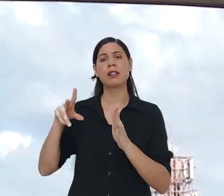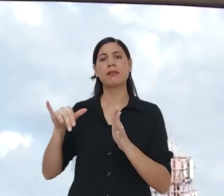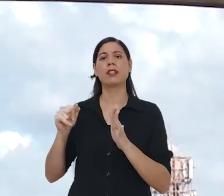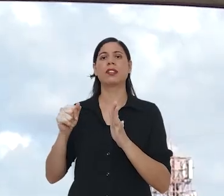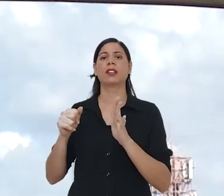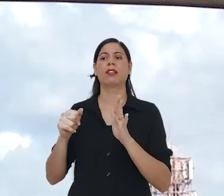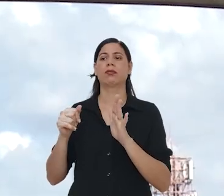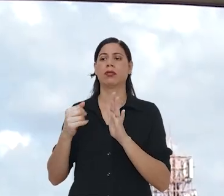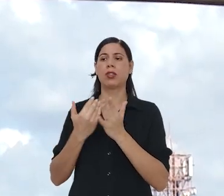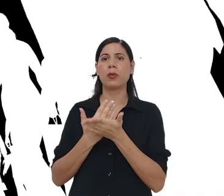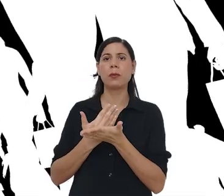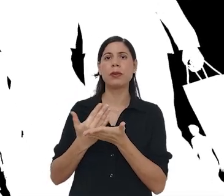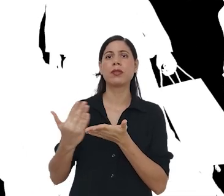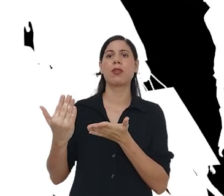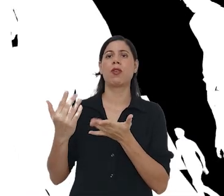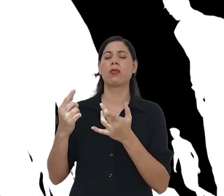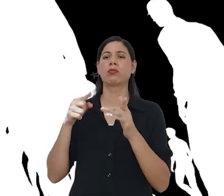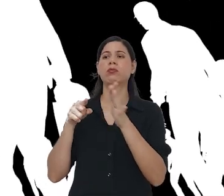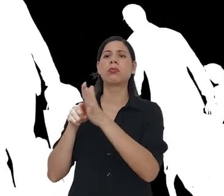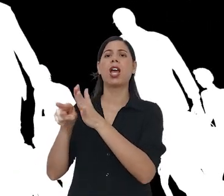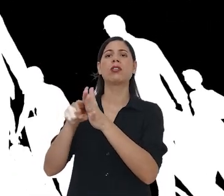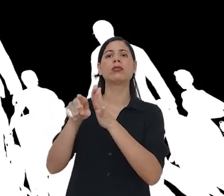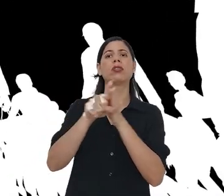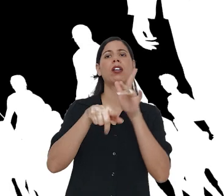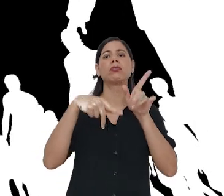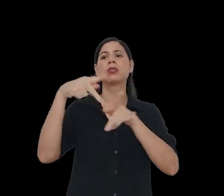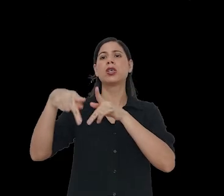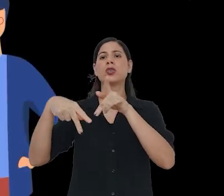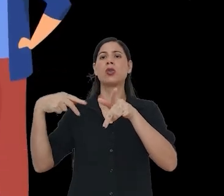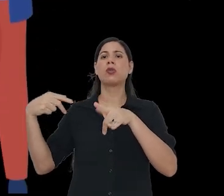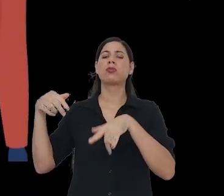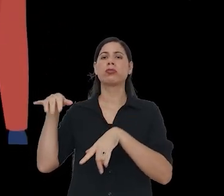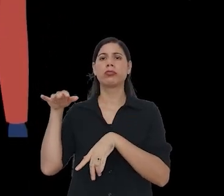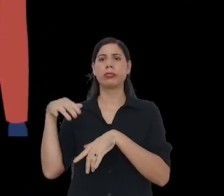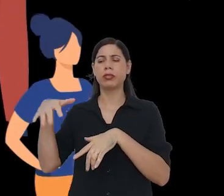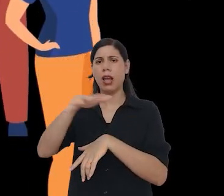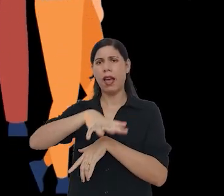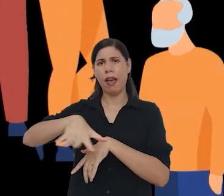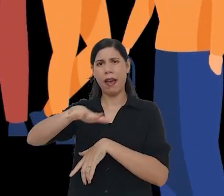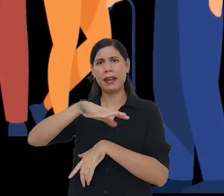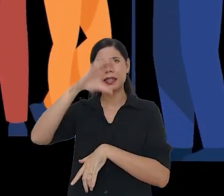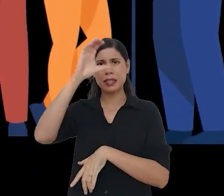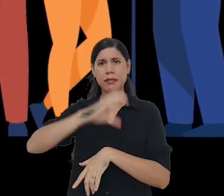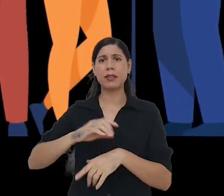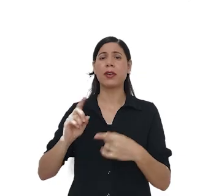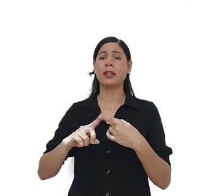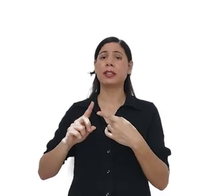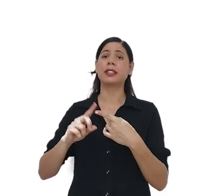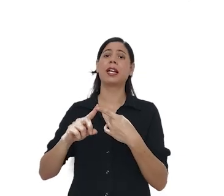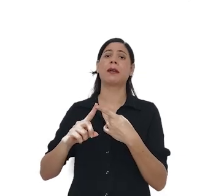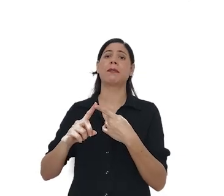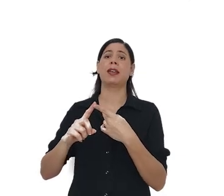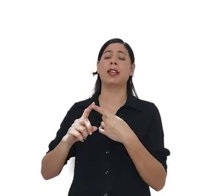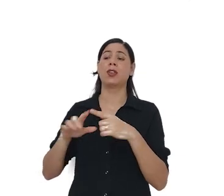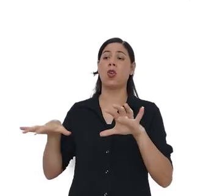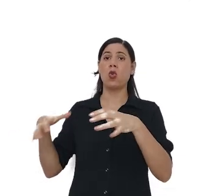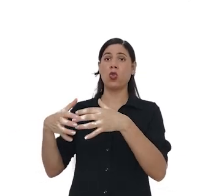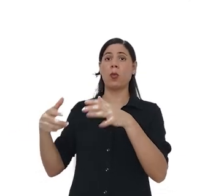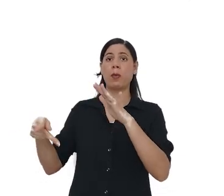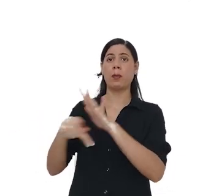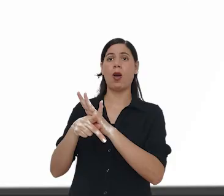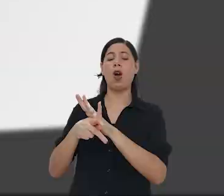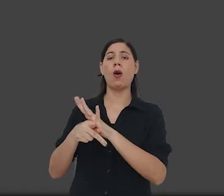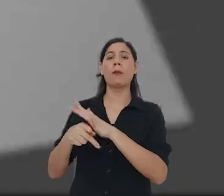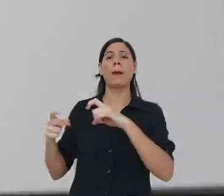um procedimento regulatório e, por meio de uma consulta pública, ouviu membros da sociedade civil, da Sociedade Brasileira